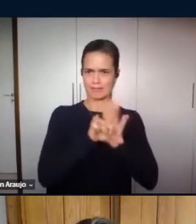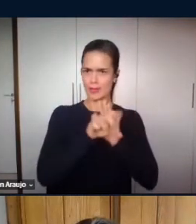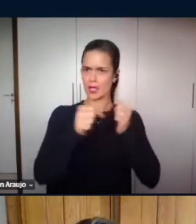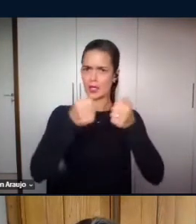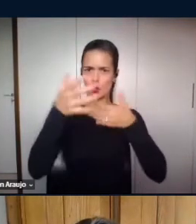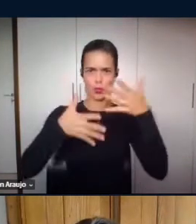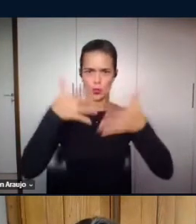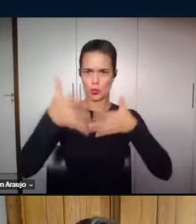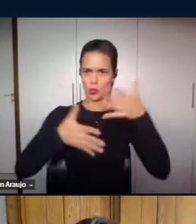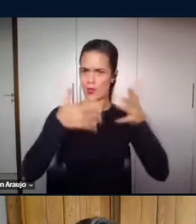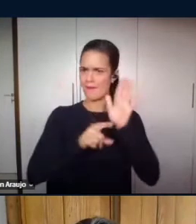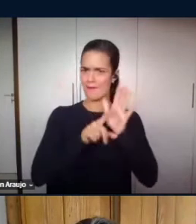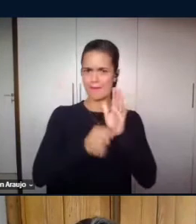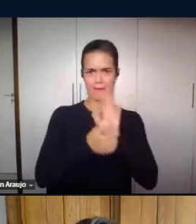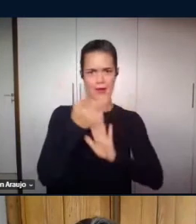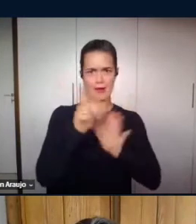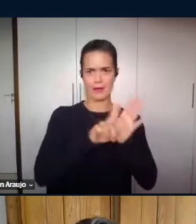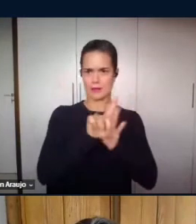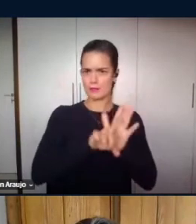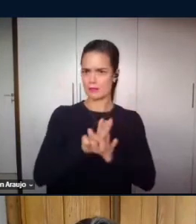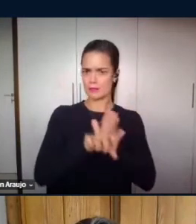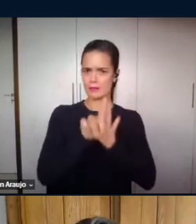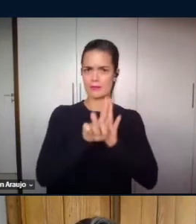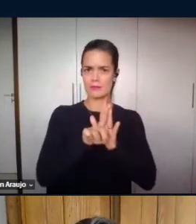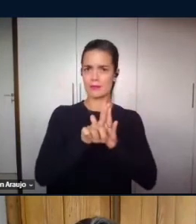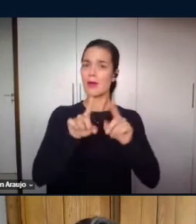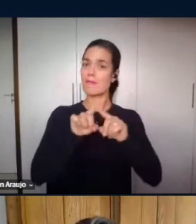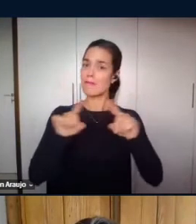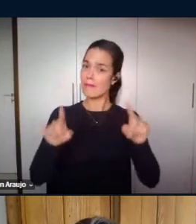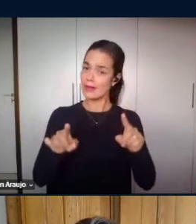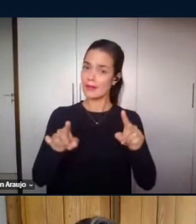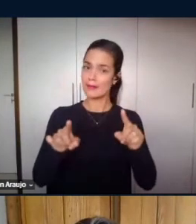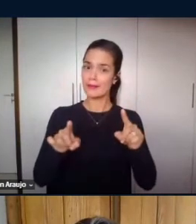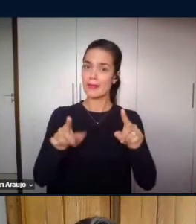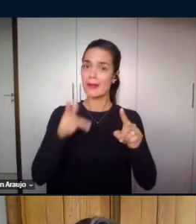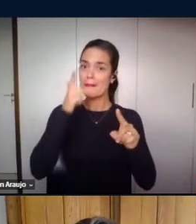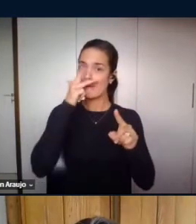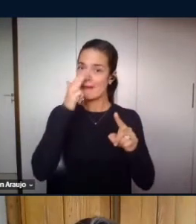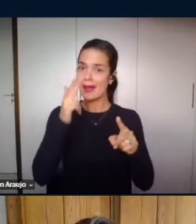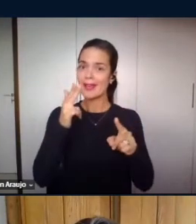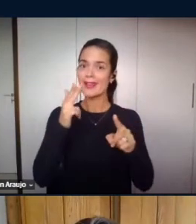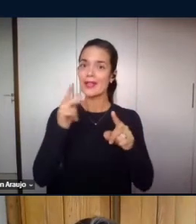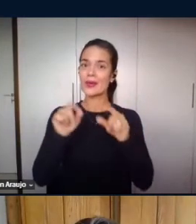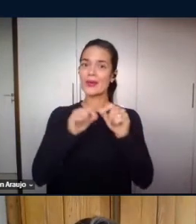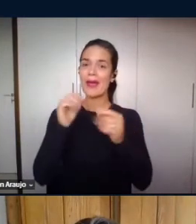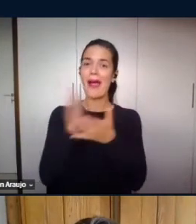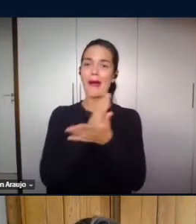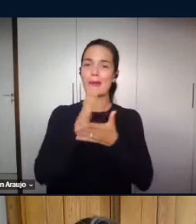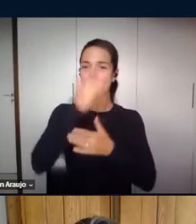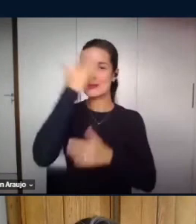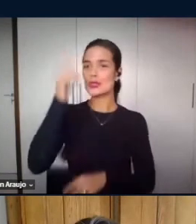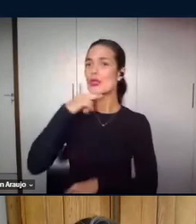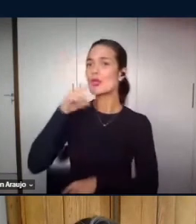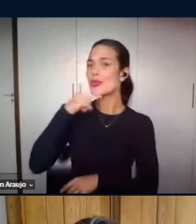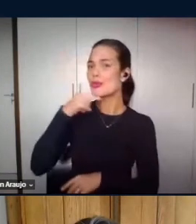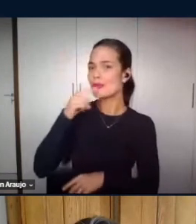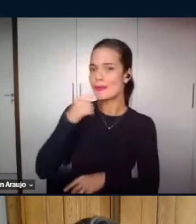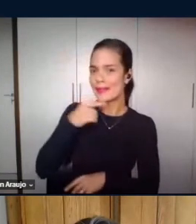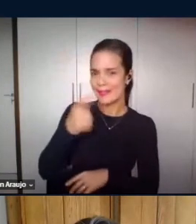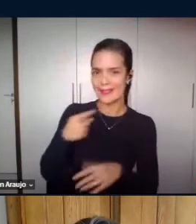e mesmo assim, parece que ainda tem pessoas que duvidam de algumas coisas. Eu não vou me referir